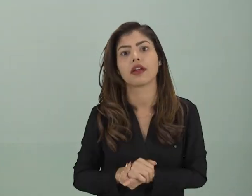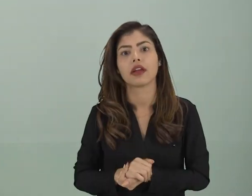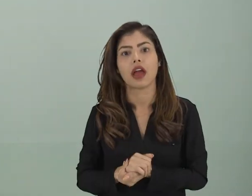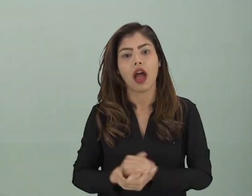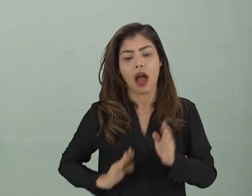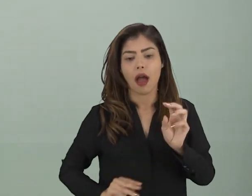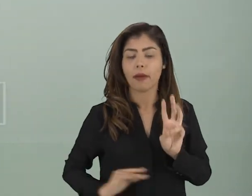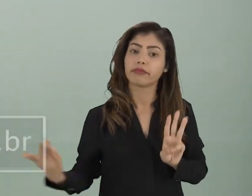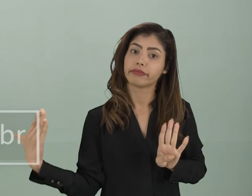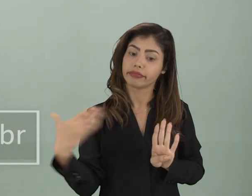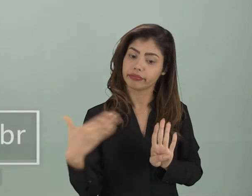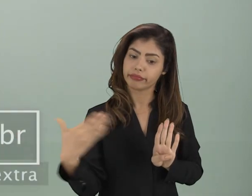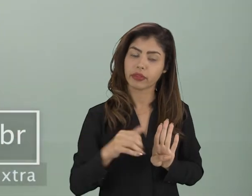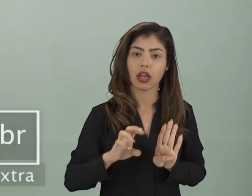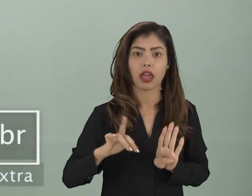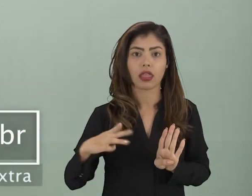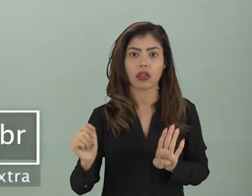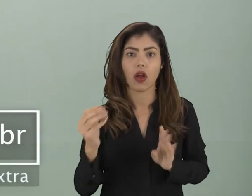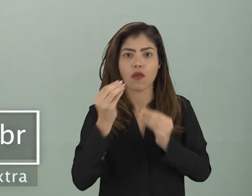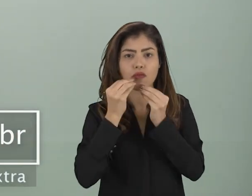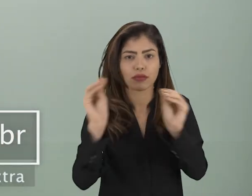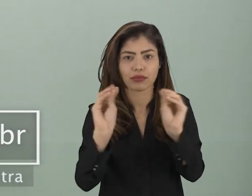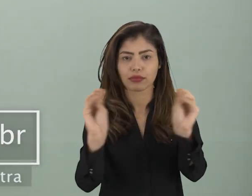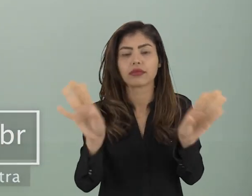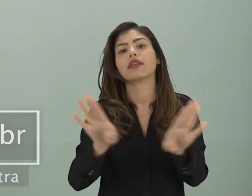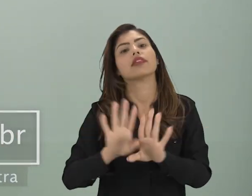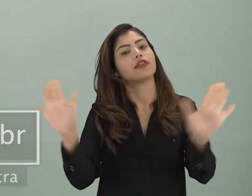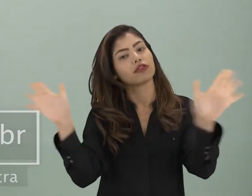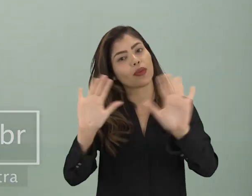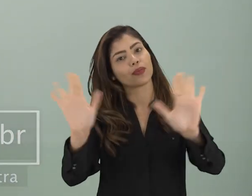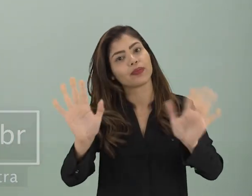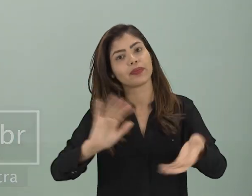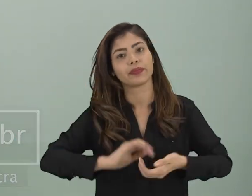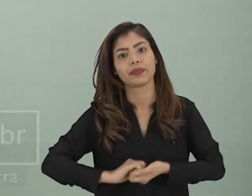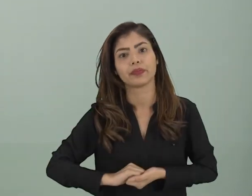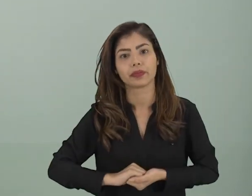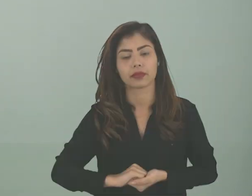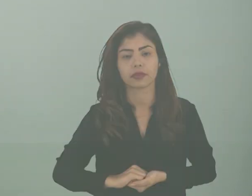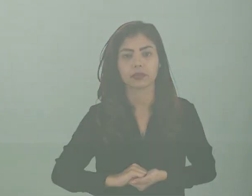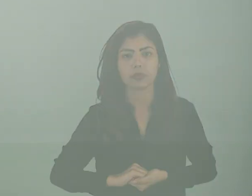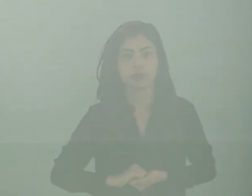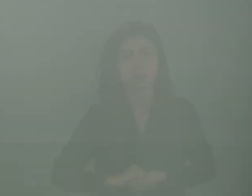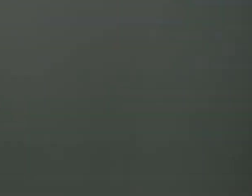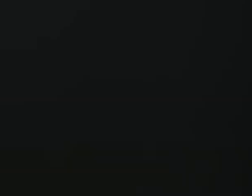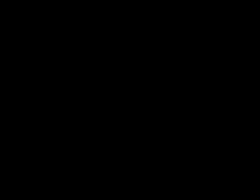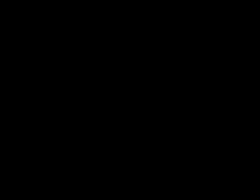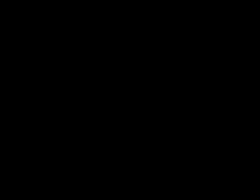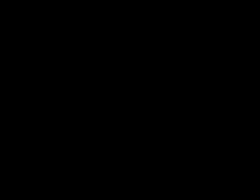Queridos, muito obrigado pela atenção. Esteja acessando a plataforma Eduque. Beijão, tchau, tchau.